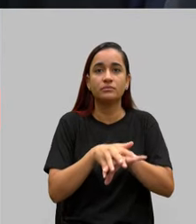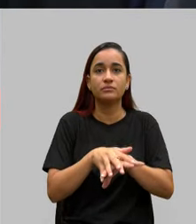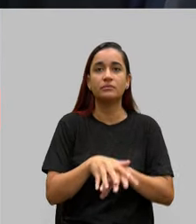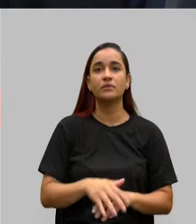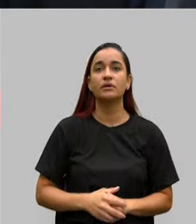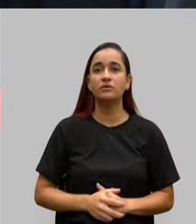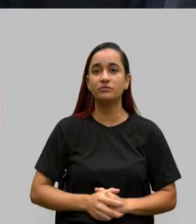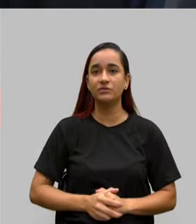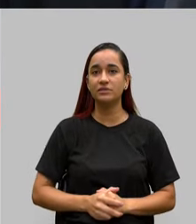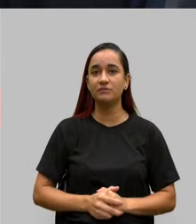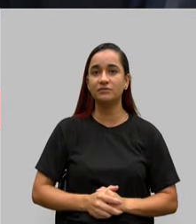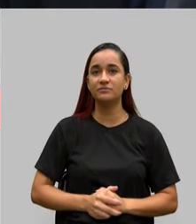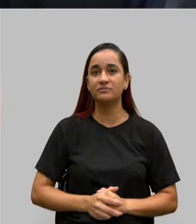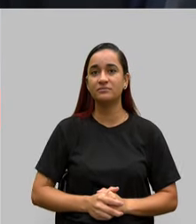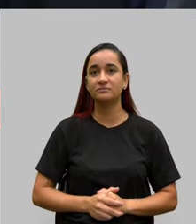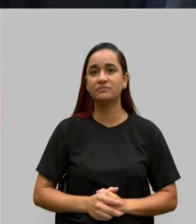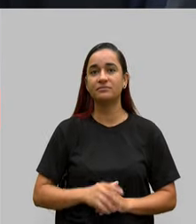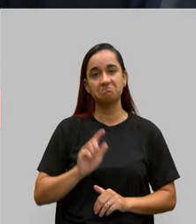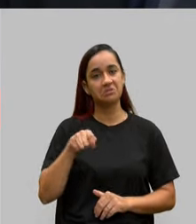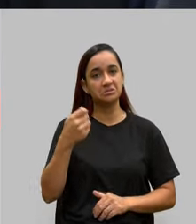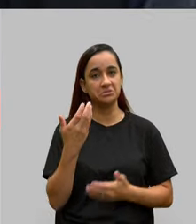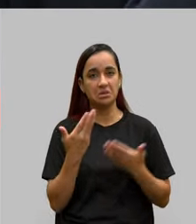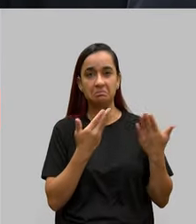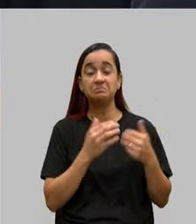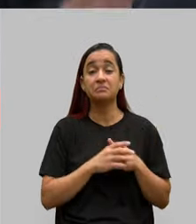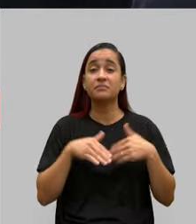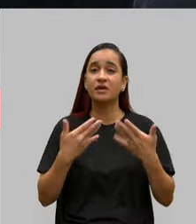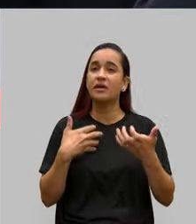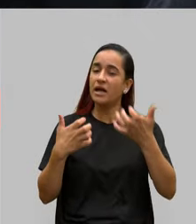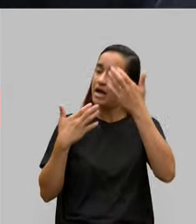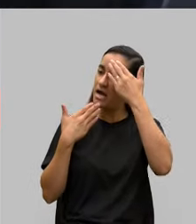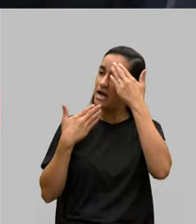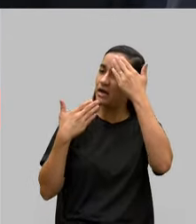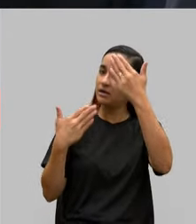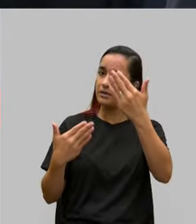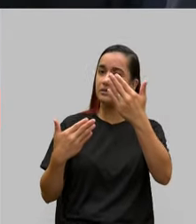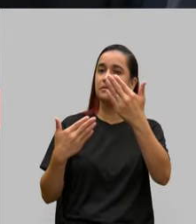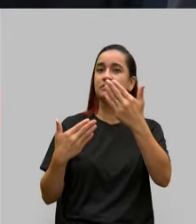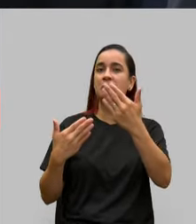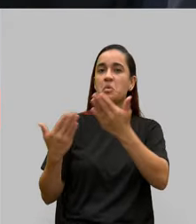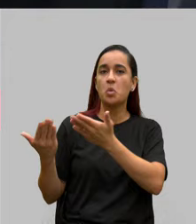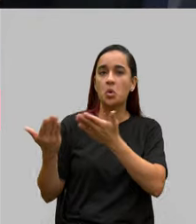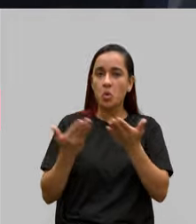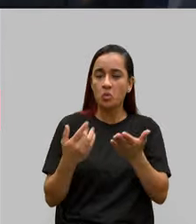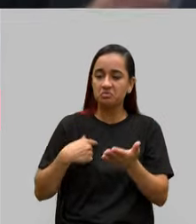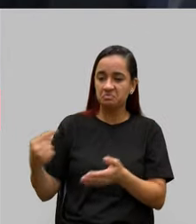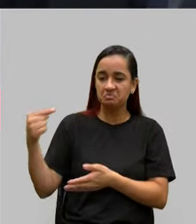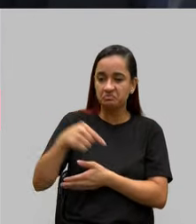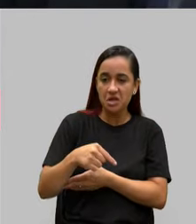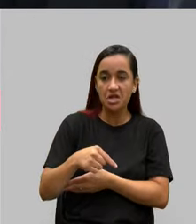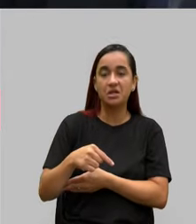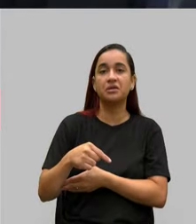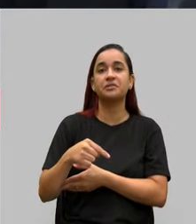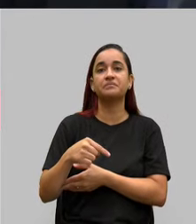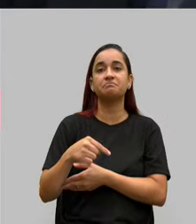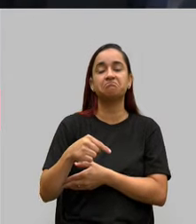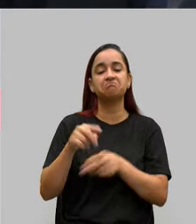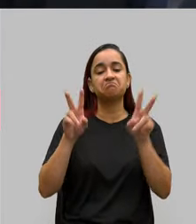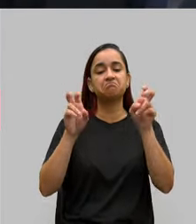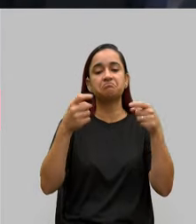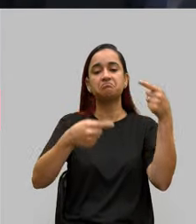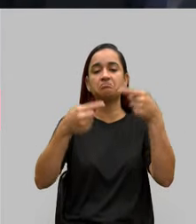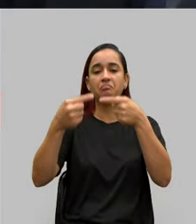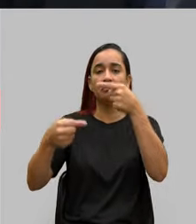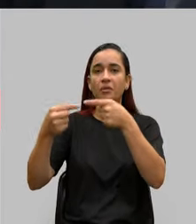eh queria agradecer imensamente o convite né de estar aqui novamente para discutir um assunto tão importante que é a questão do